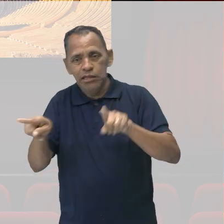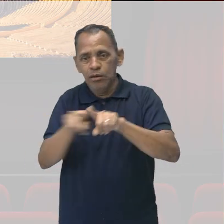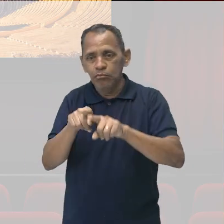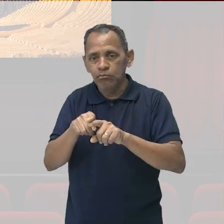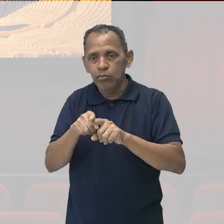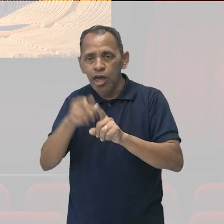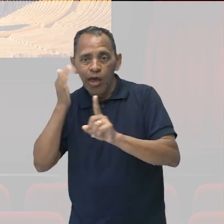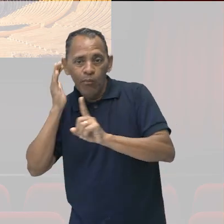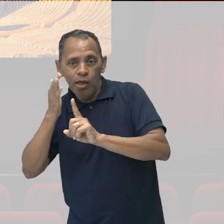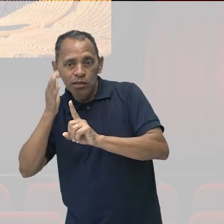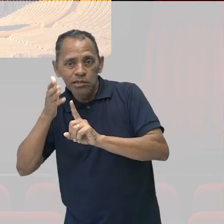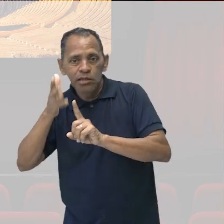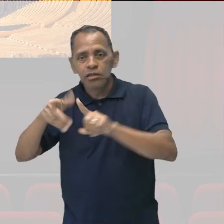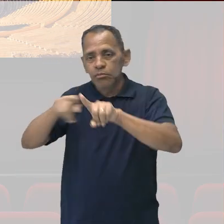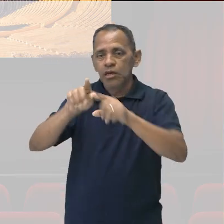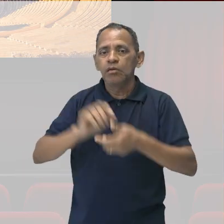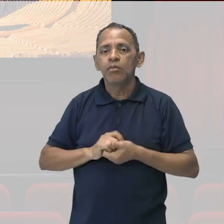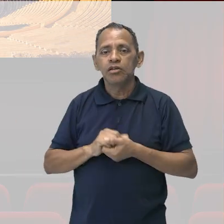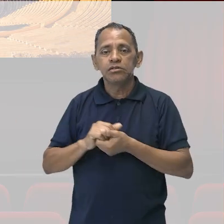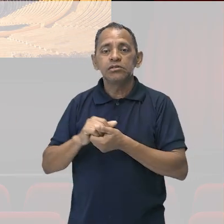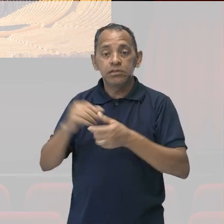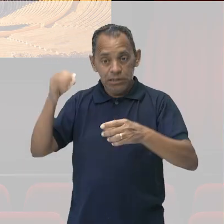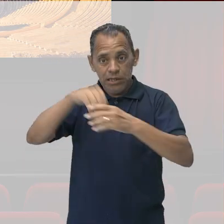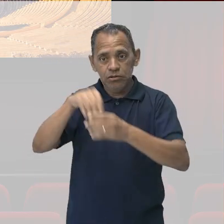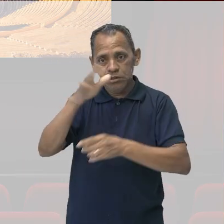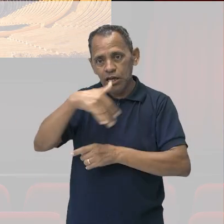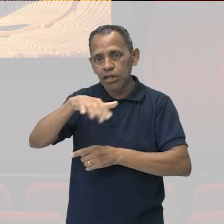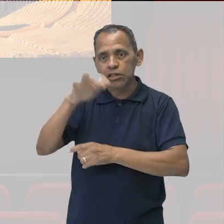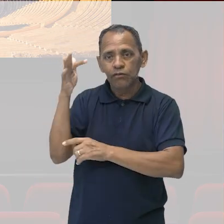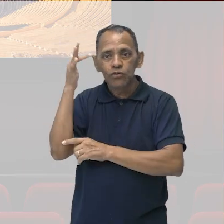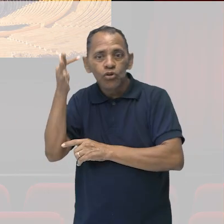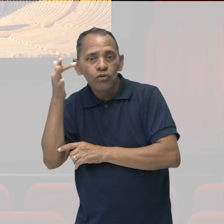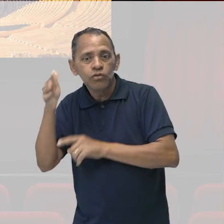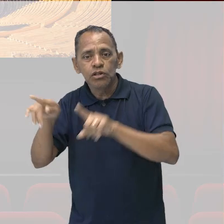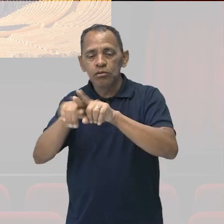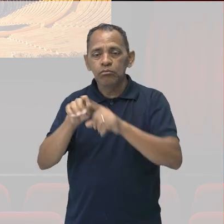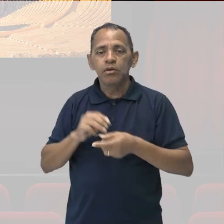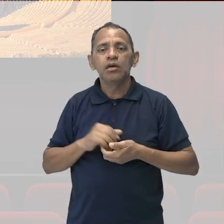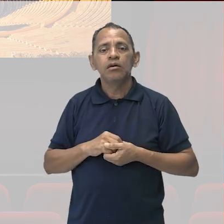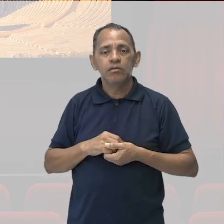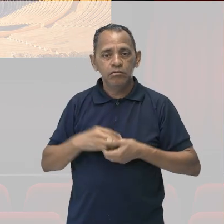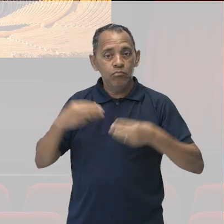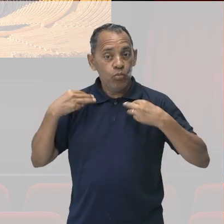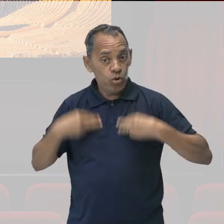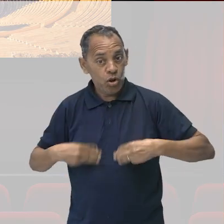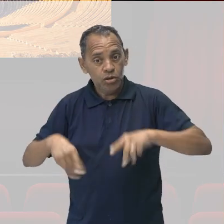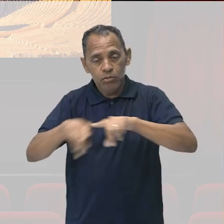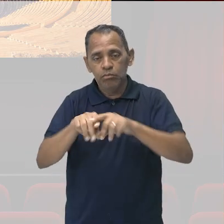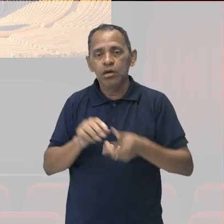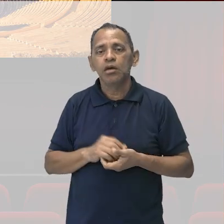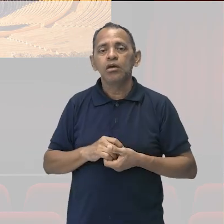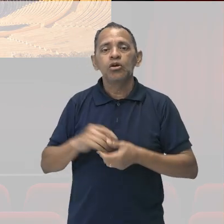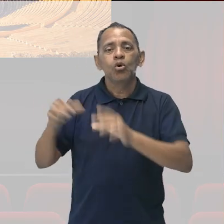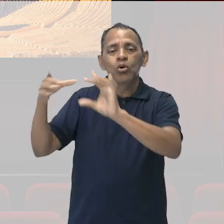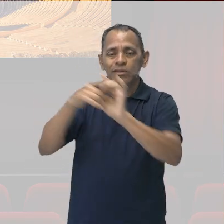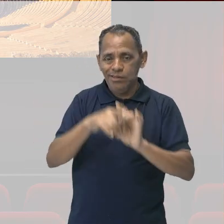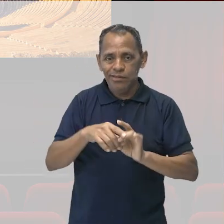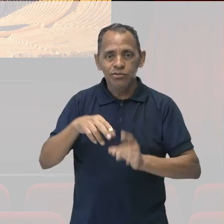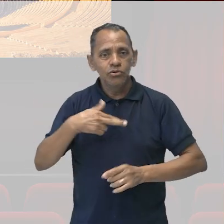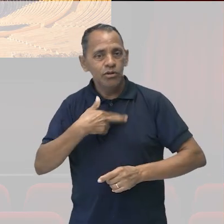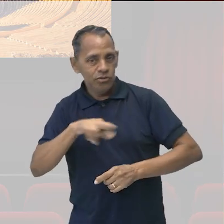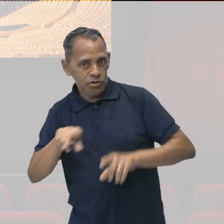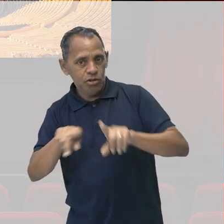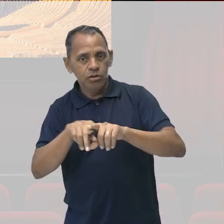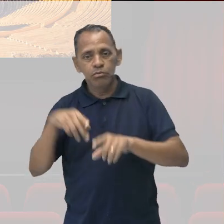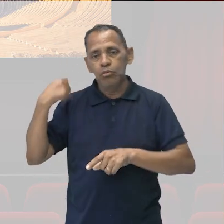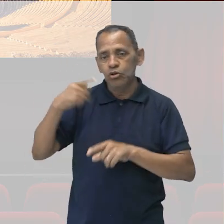mas também a reflexão filosófica e moral, muitas vezes inserida no contexto da religião e da